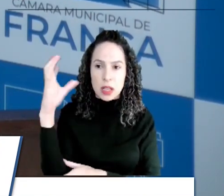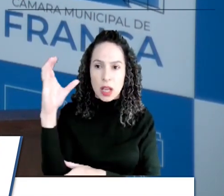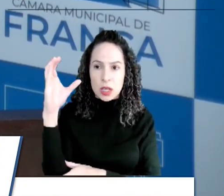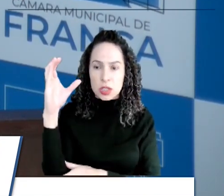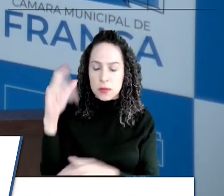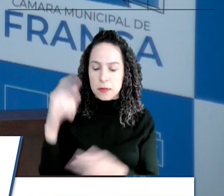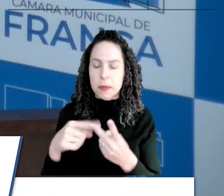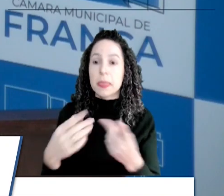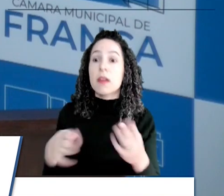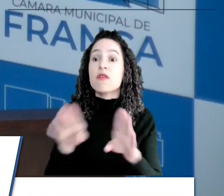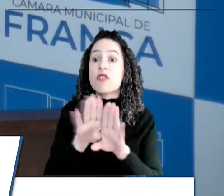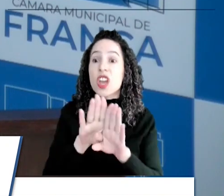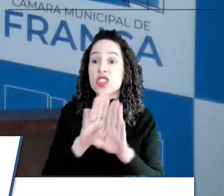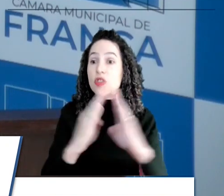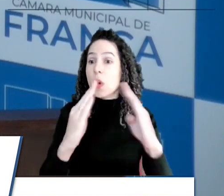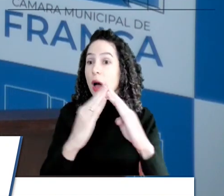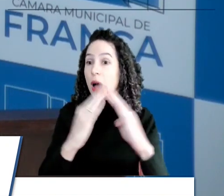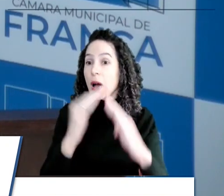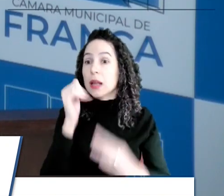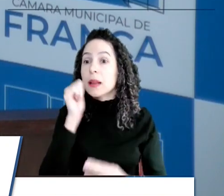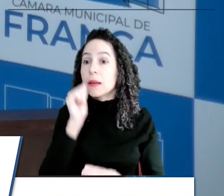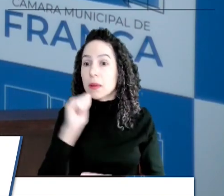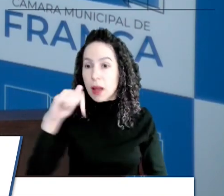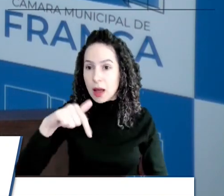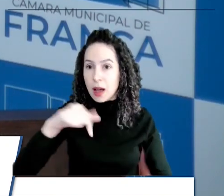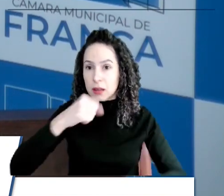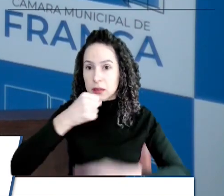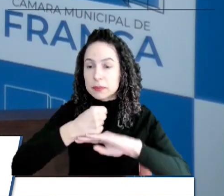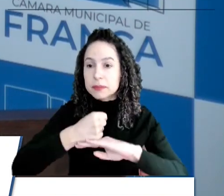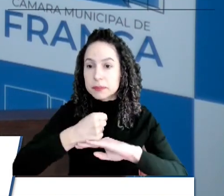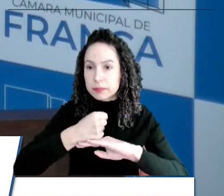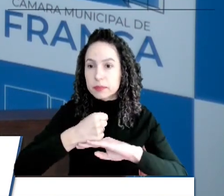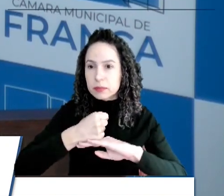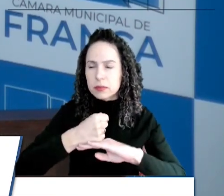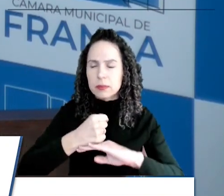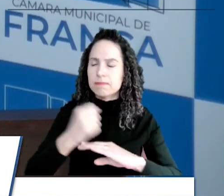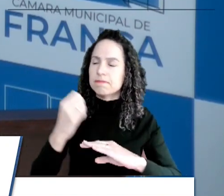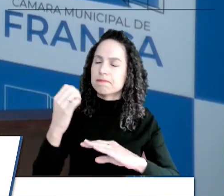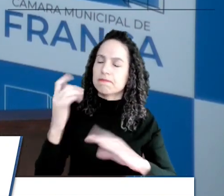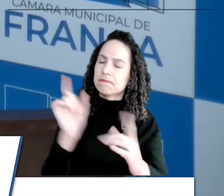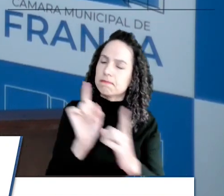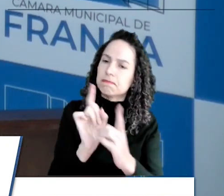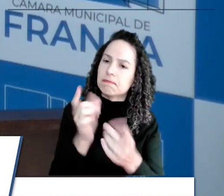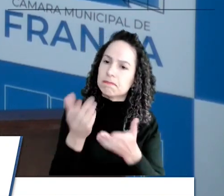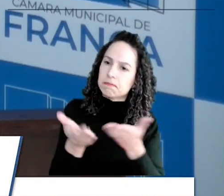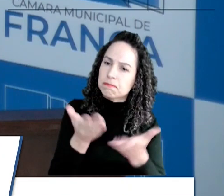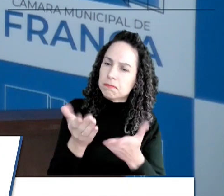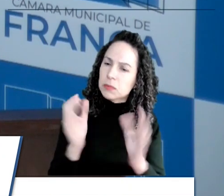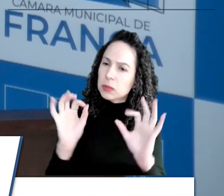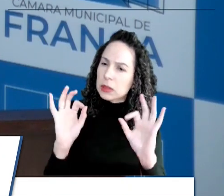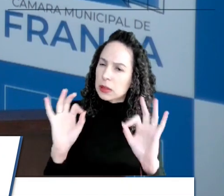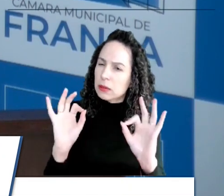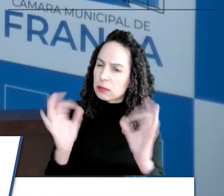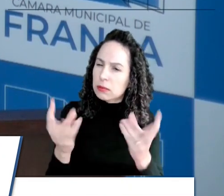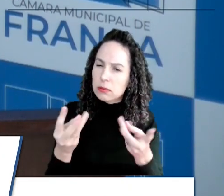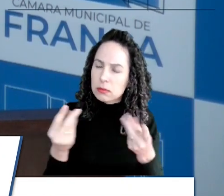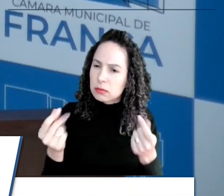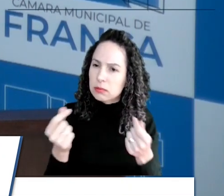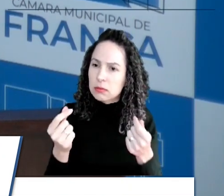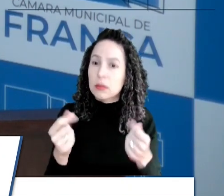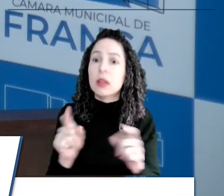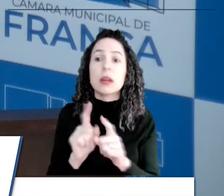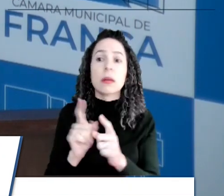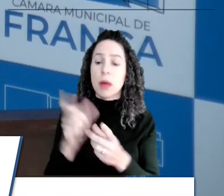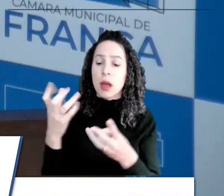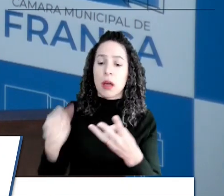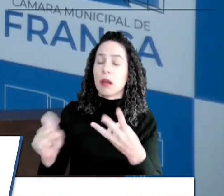Mulher aqui na cidade de Franca, que fazia um belo atendimento, diga-se de passagem, e negou a carreta da mamografia